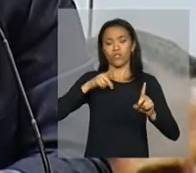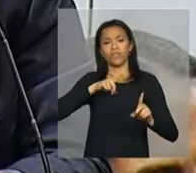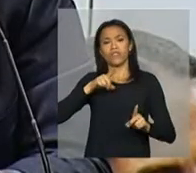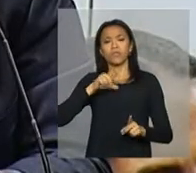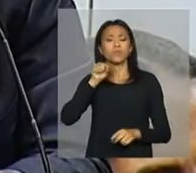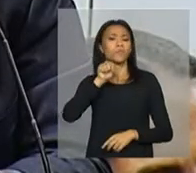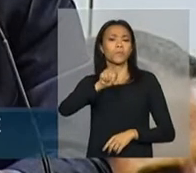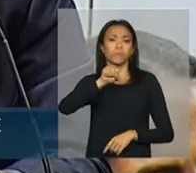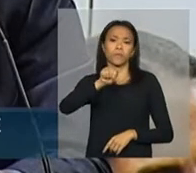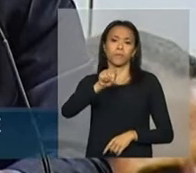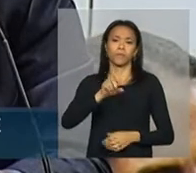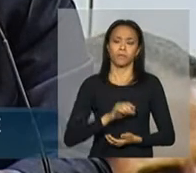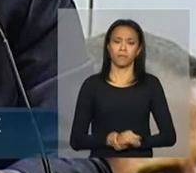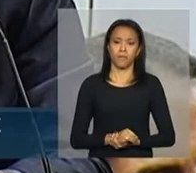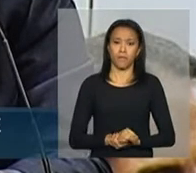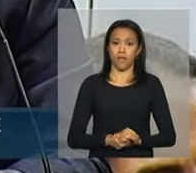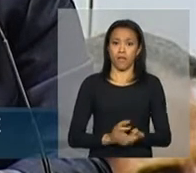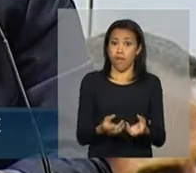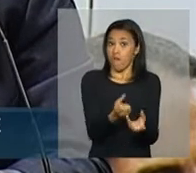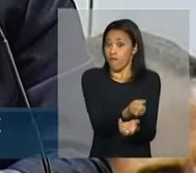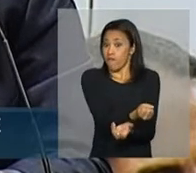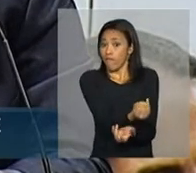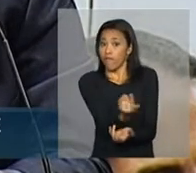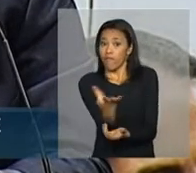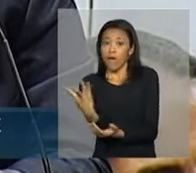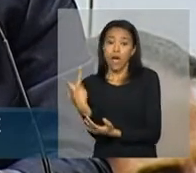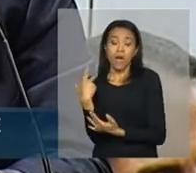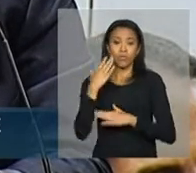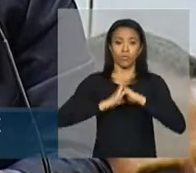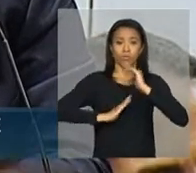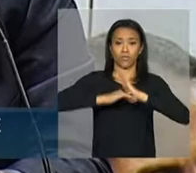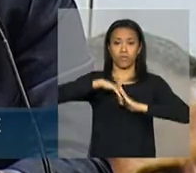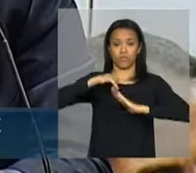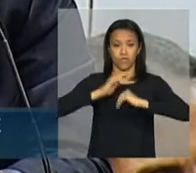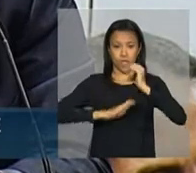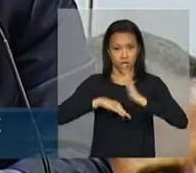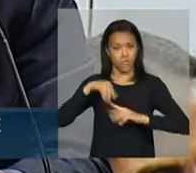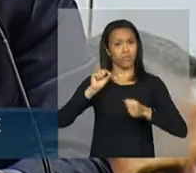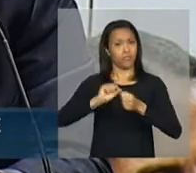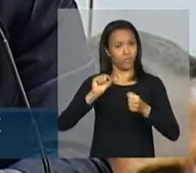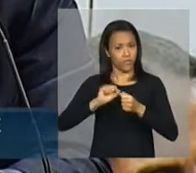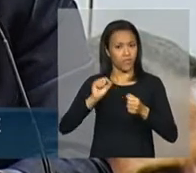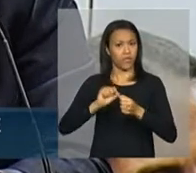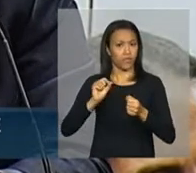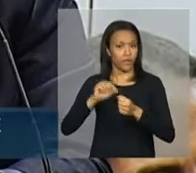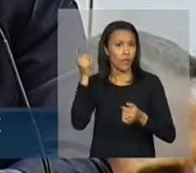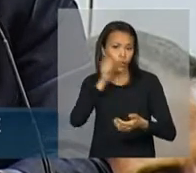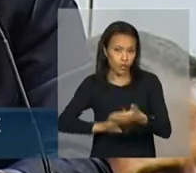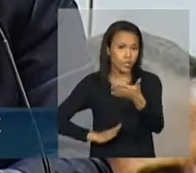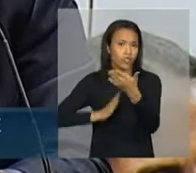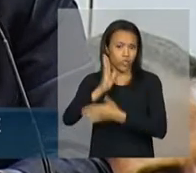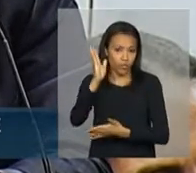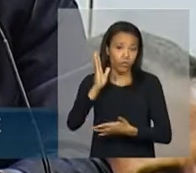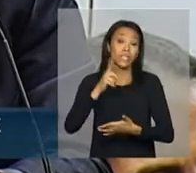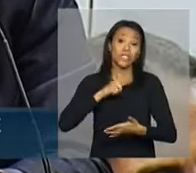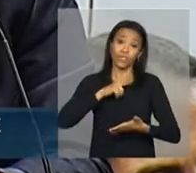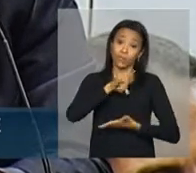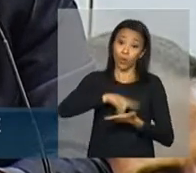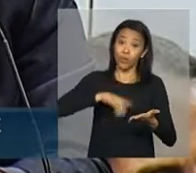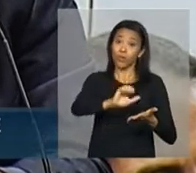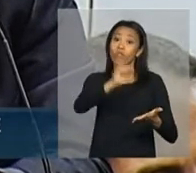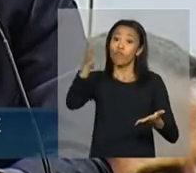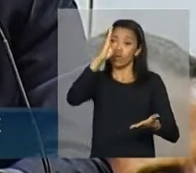de profissionais que fizeram homologação profissionais com registro fora do Brasil